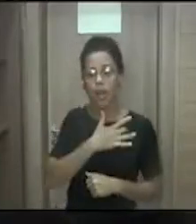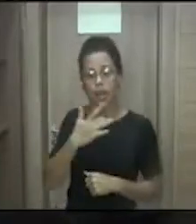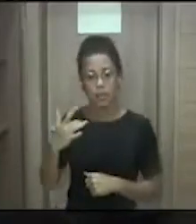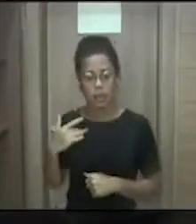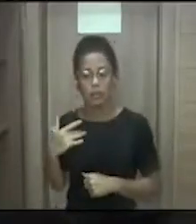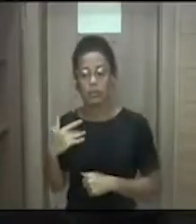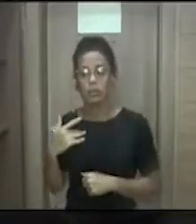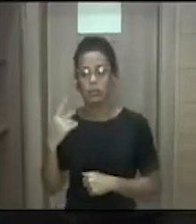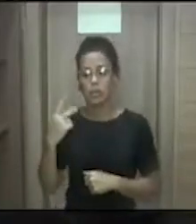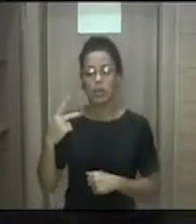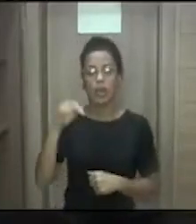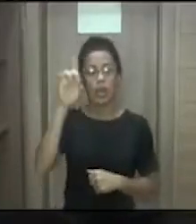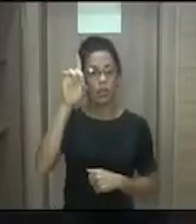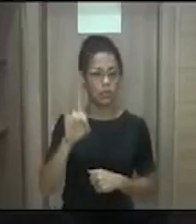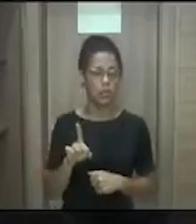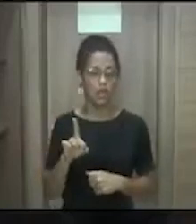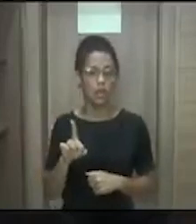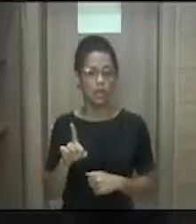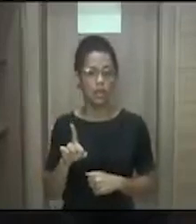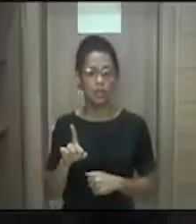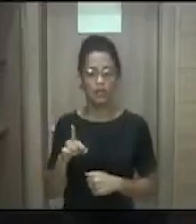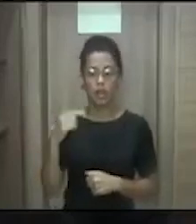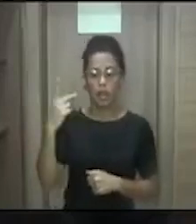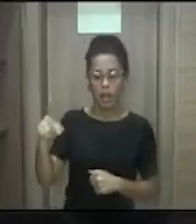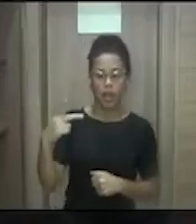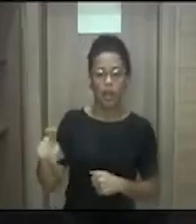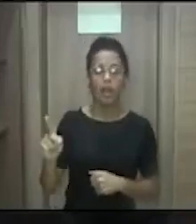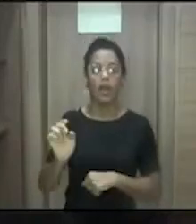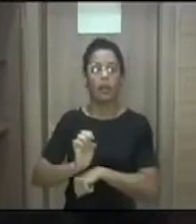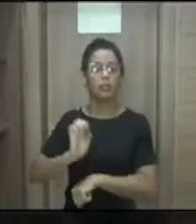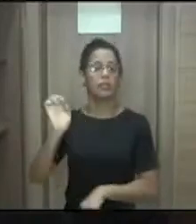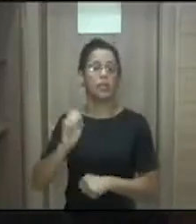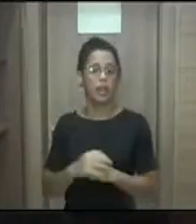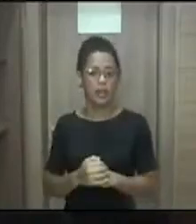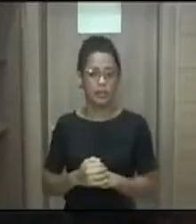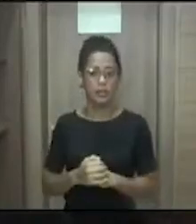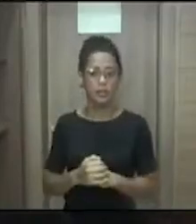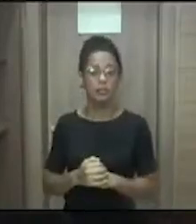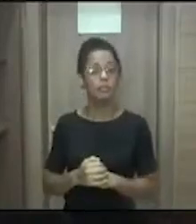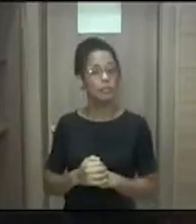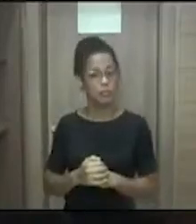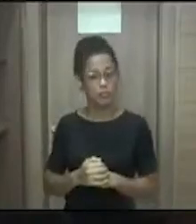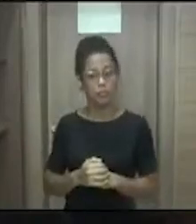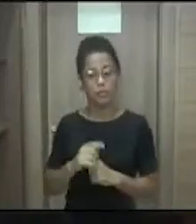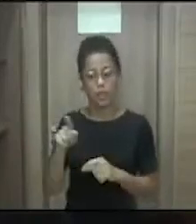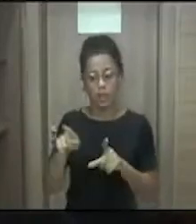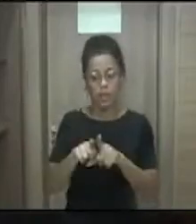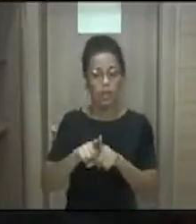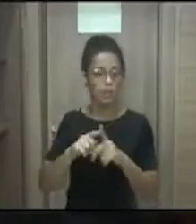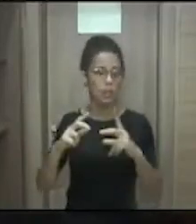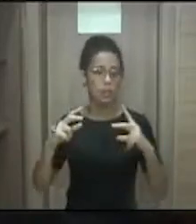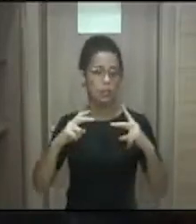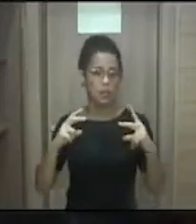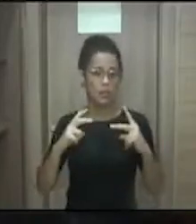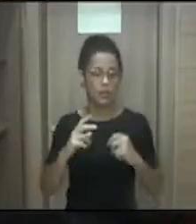um direito de todos, dever do Estado, e é uma concessão pública do Estado ao privado,